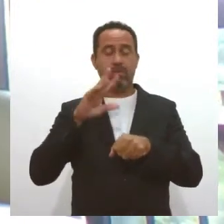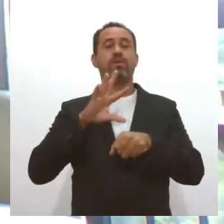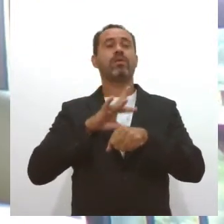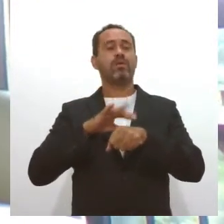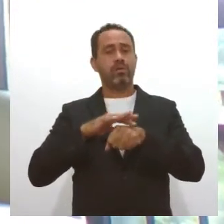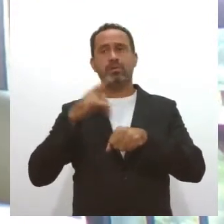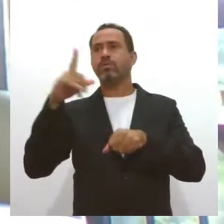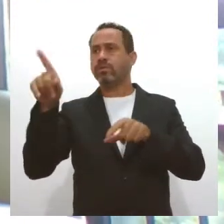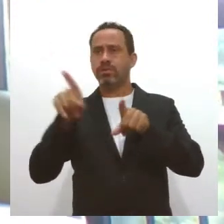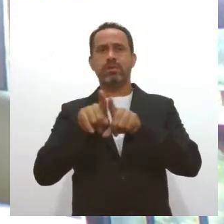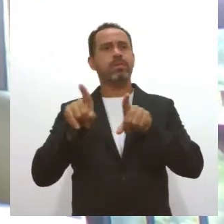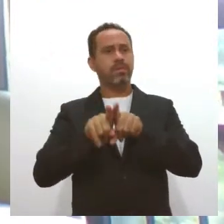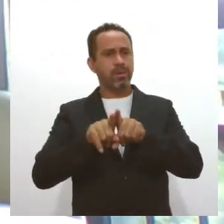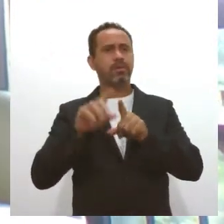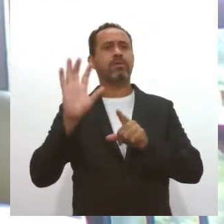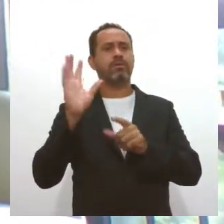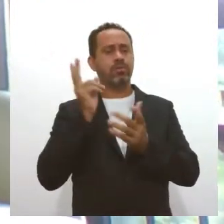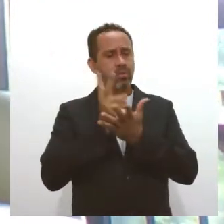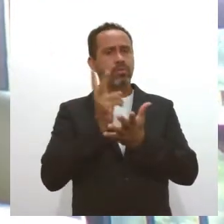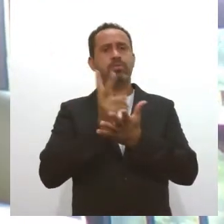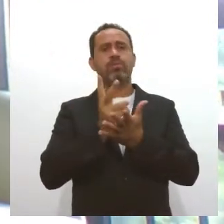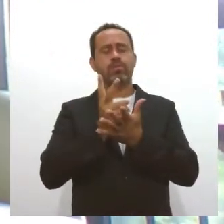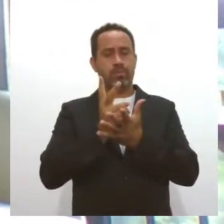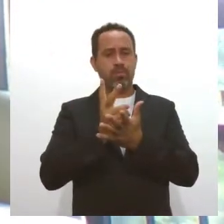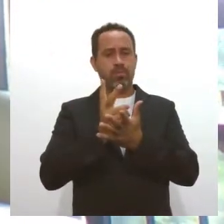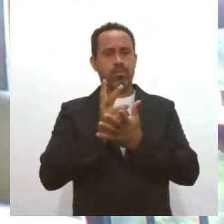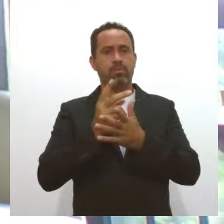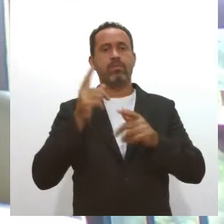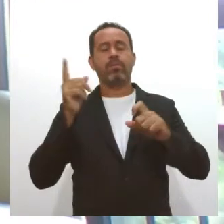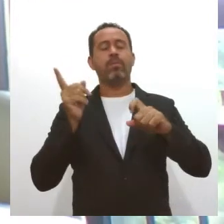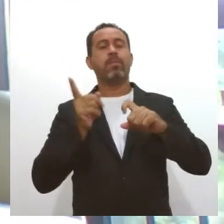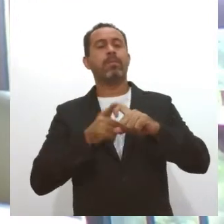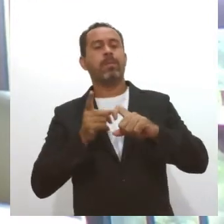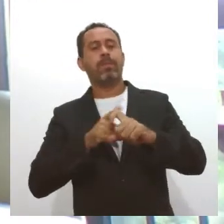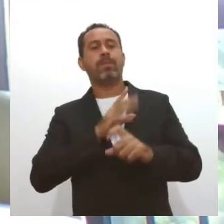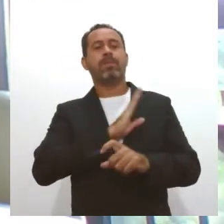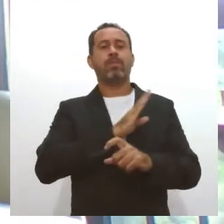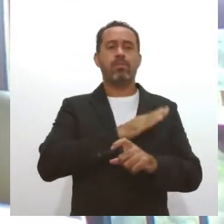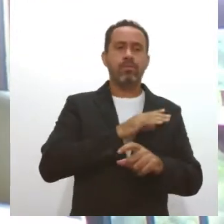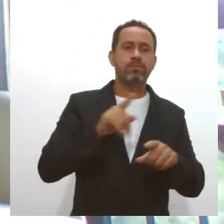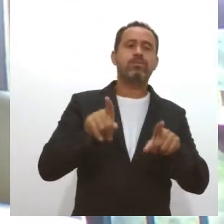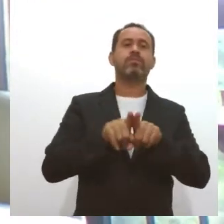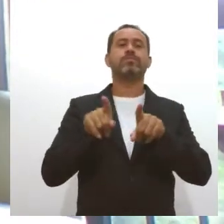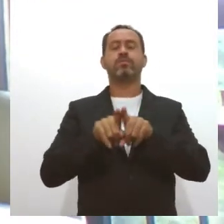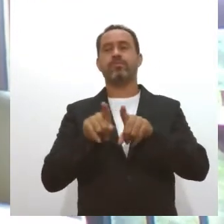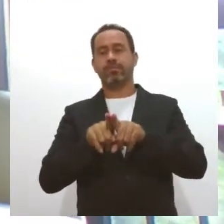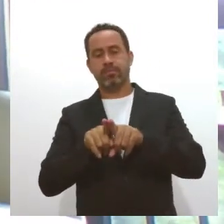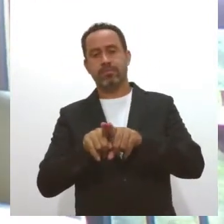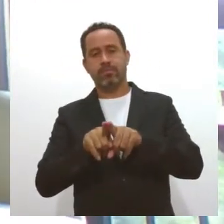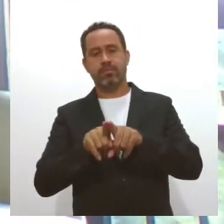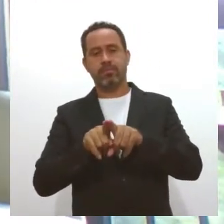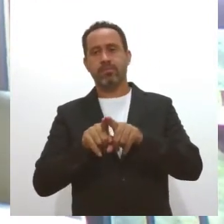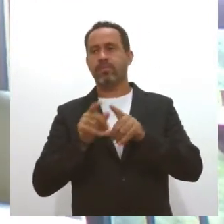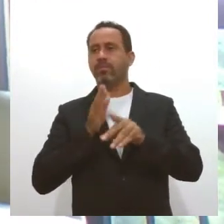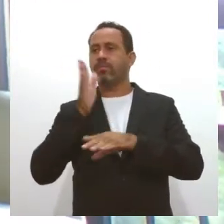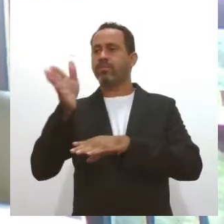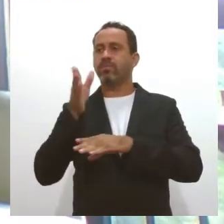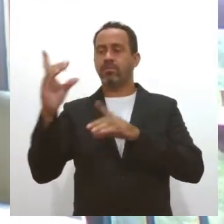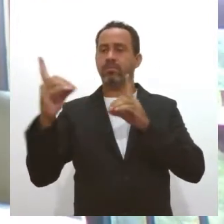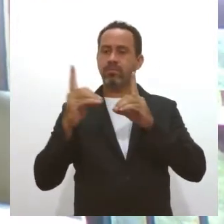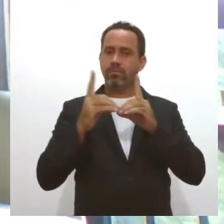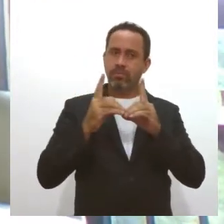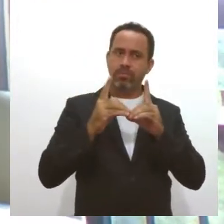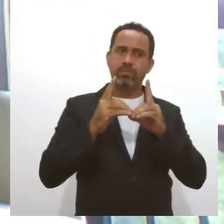acontecendo. Então, muitos pacientes, por exemplo, cardiopatas, que estavam indo aos consultórios, fazendo as